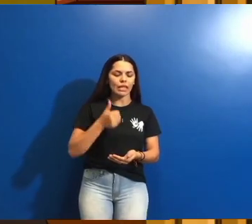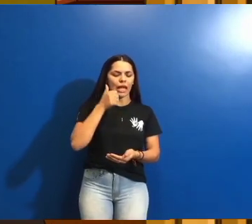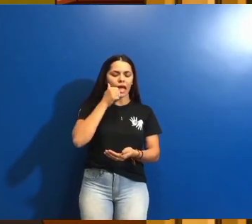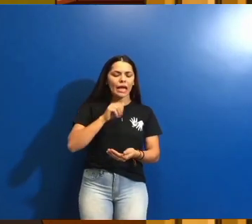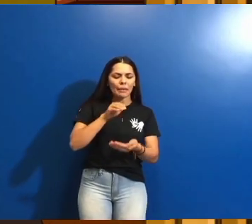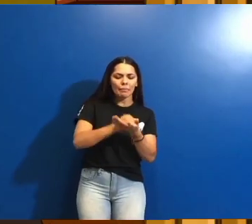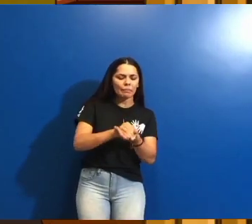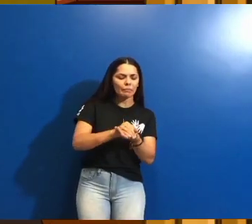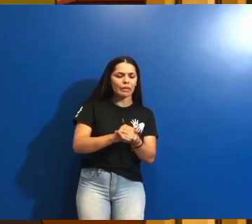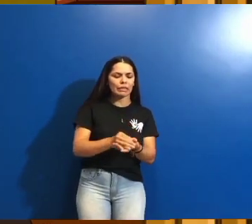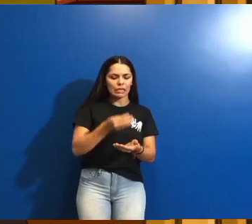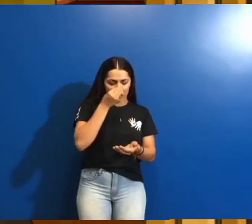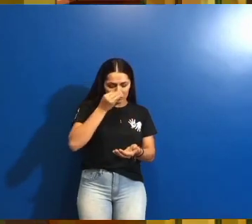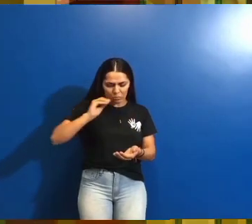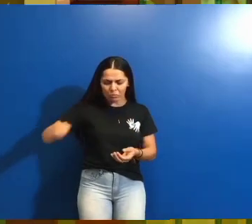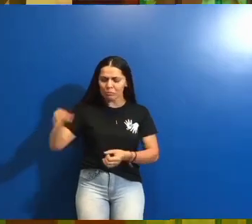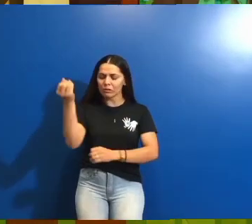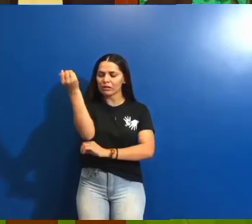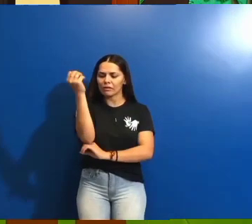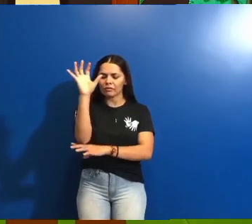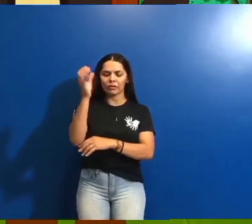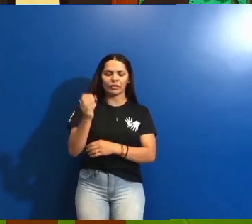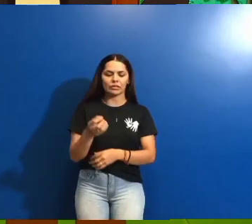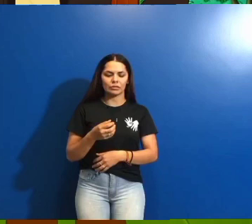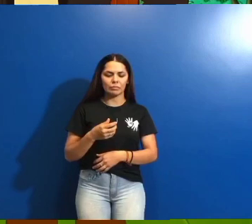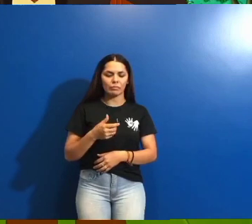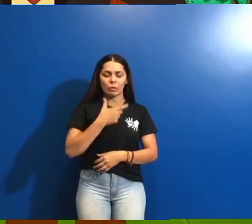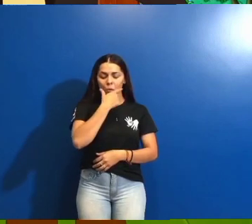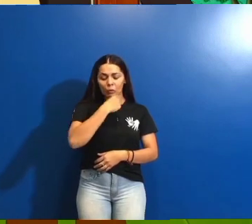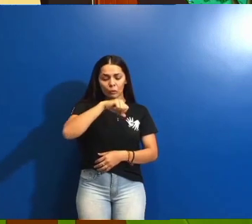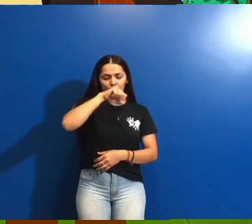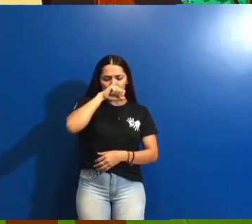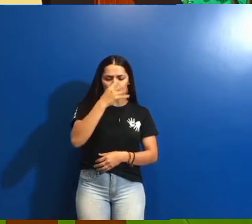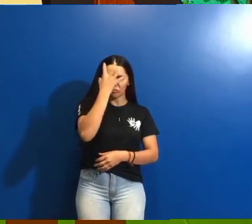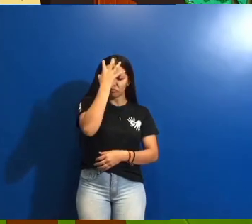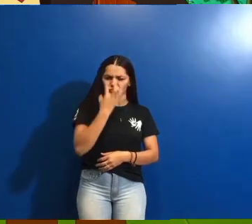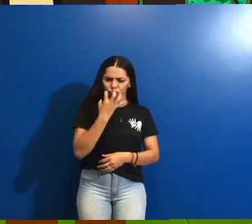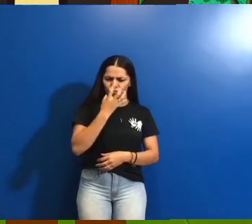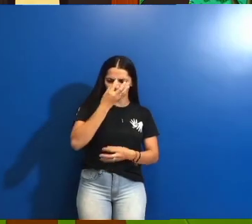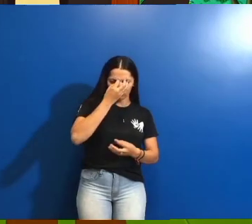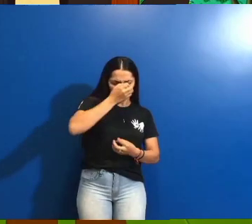ficou muito zangado e disse à sua esposa insistente que os deixasse em paz.